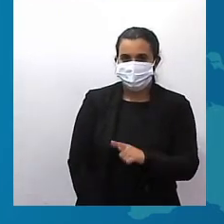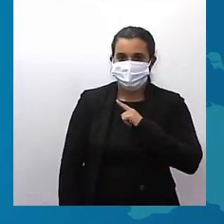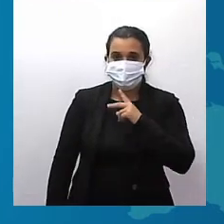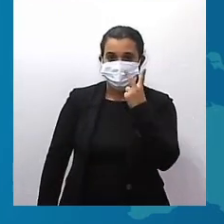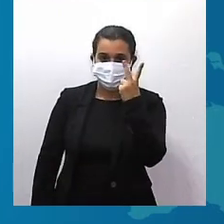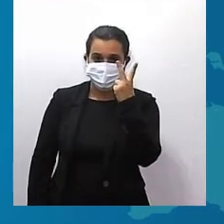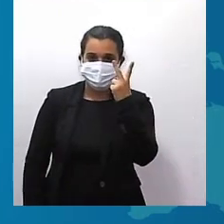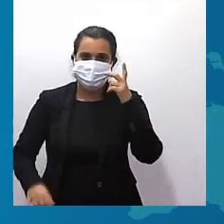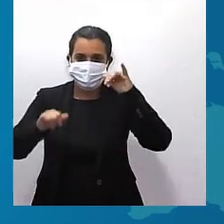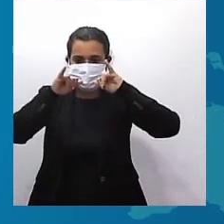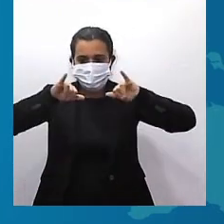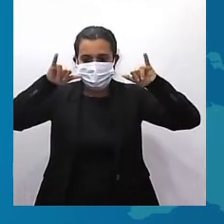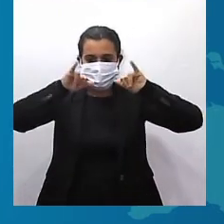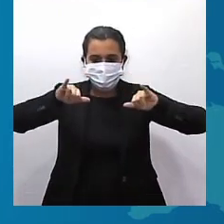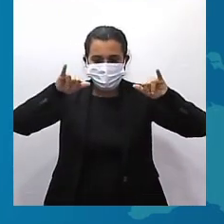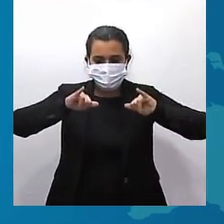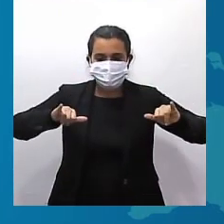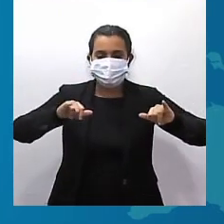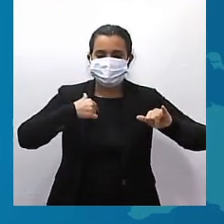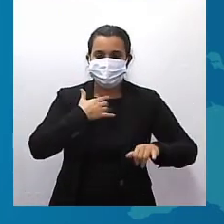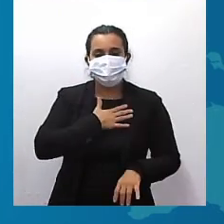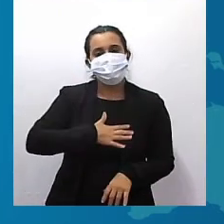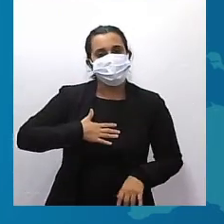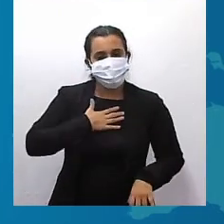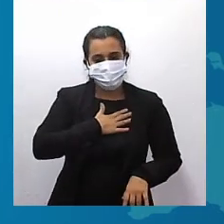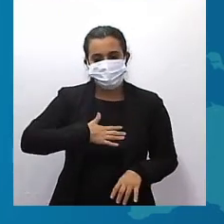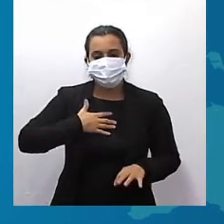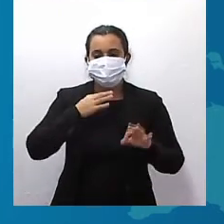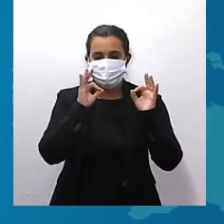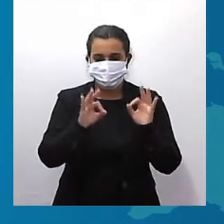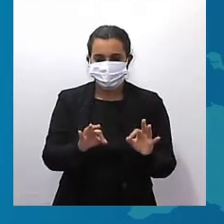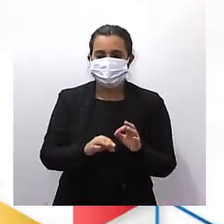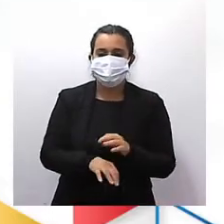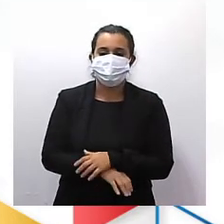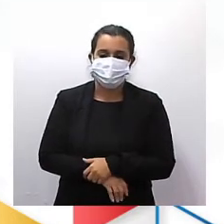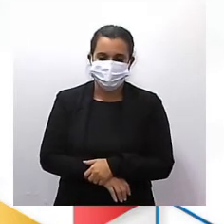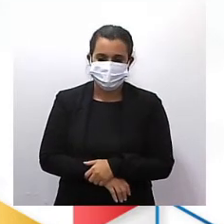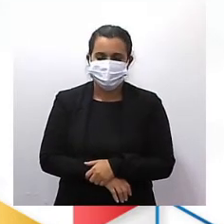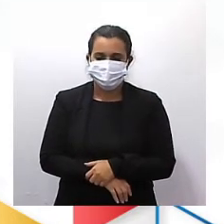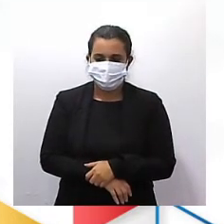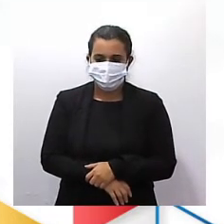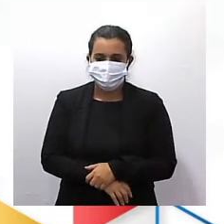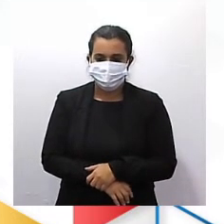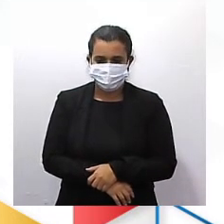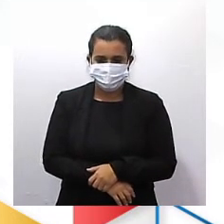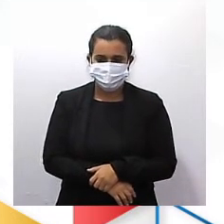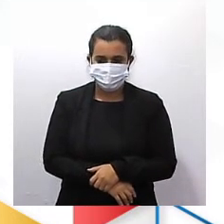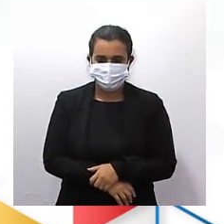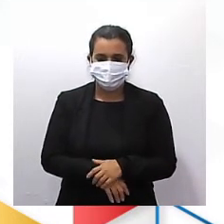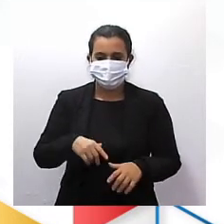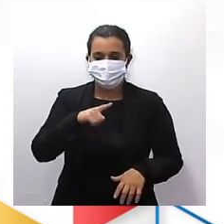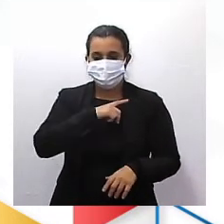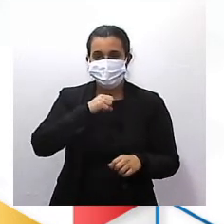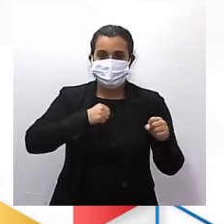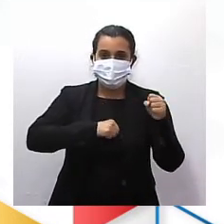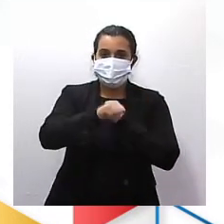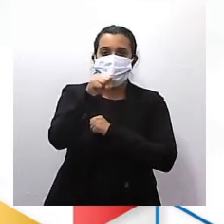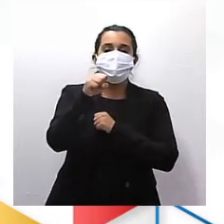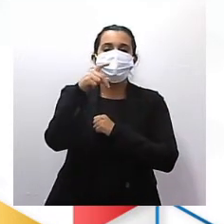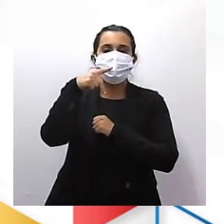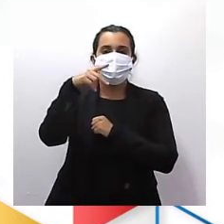gosto bastante. Vocês perceberam que eu gosto bastante de Wonder Woman, porque ela é a representação do poder feminino, então eu escolhi